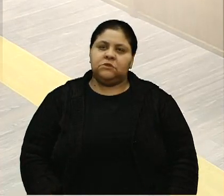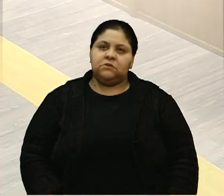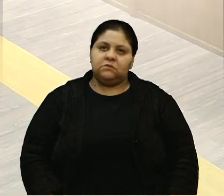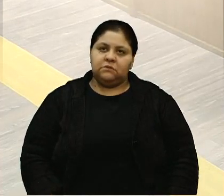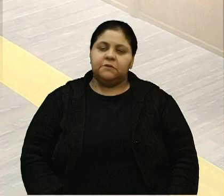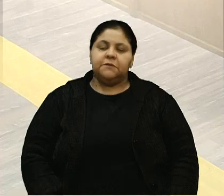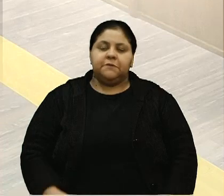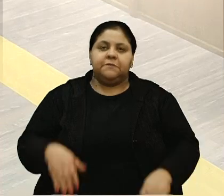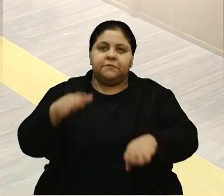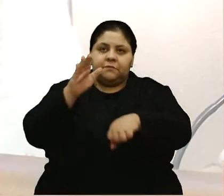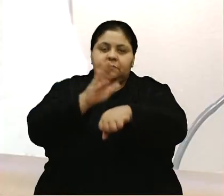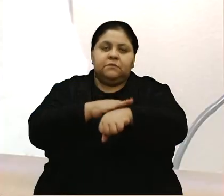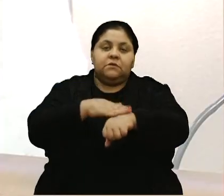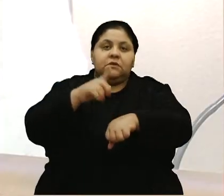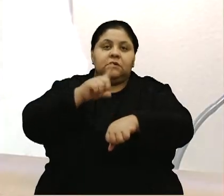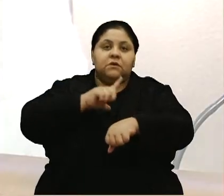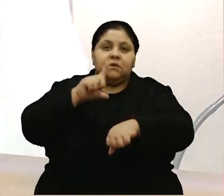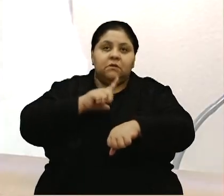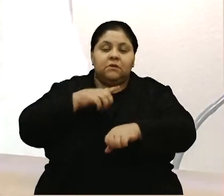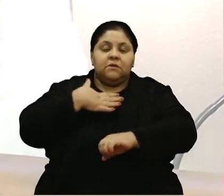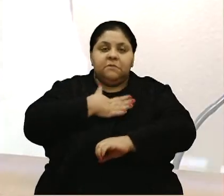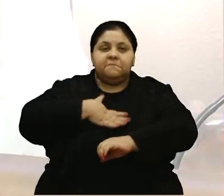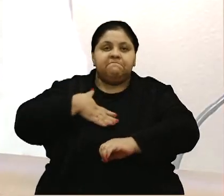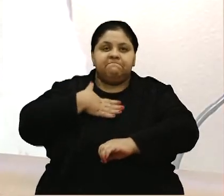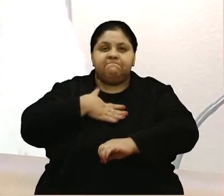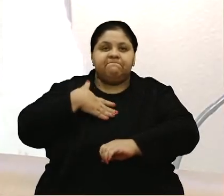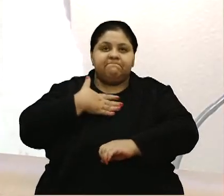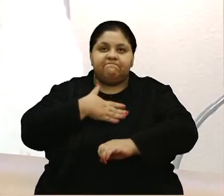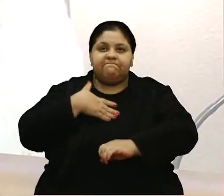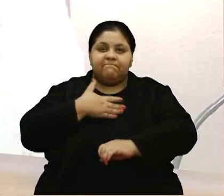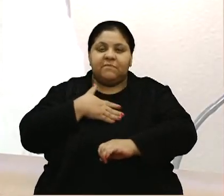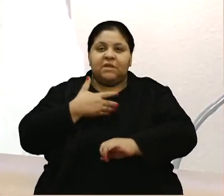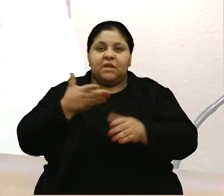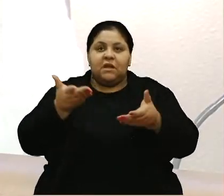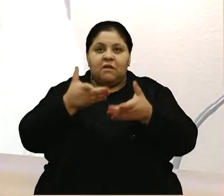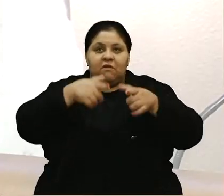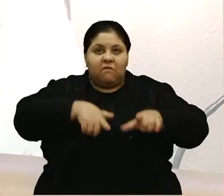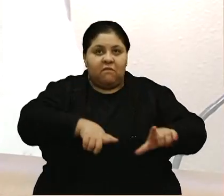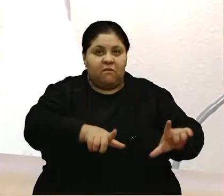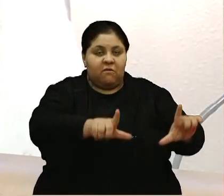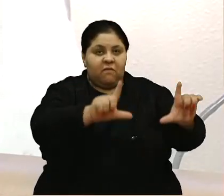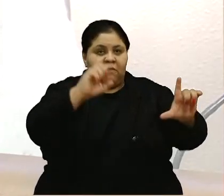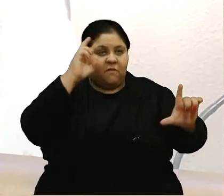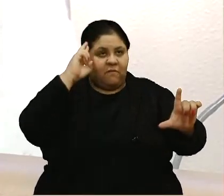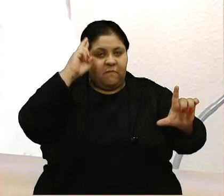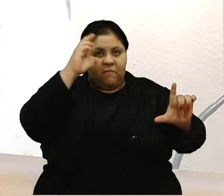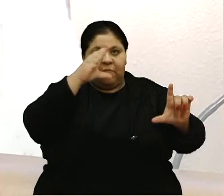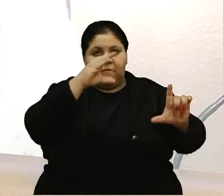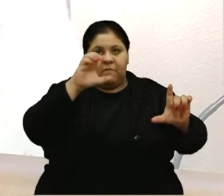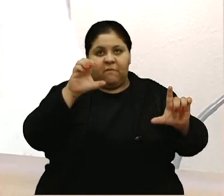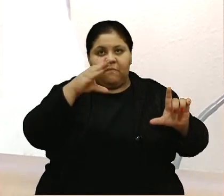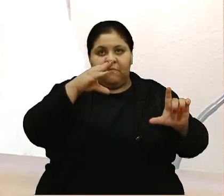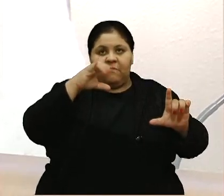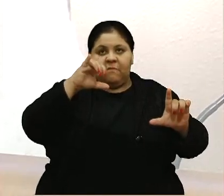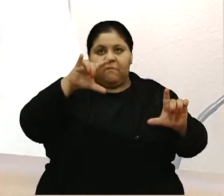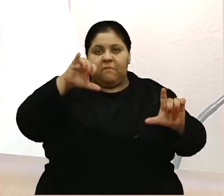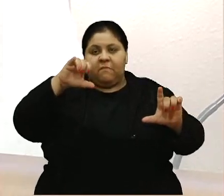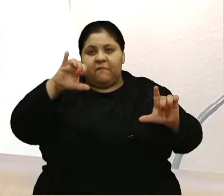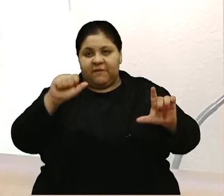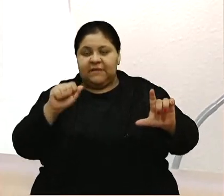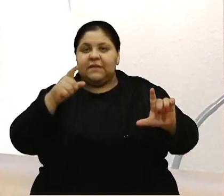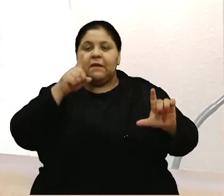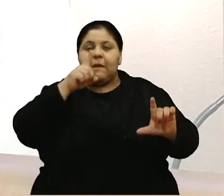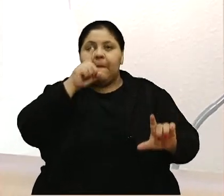Bom, nesse momento, nós teremos a satisfação, então, de passar as mãos da senhora Cecília Rodrigues Modesto, mãe Cecília,